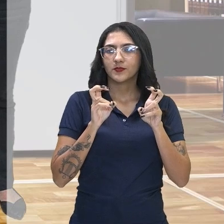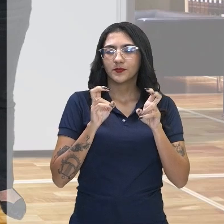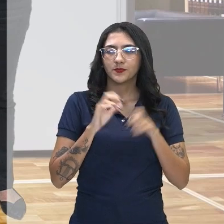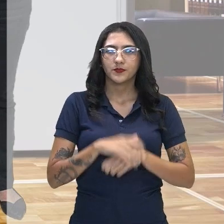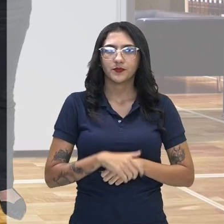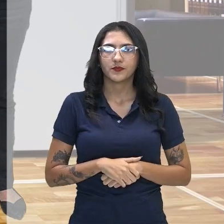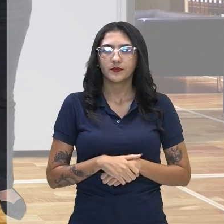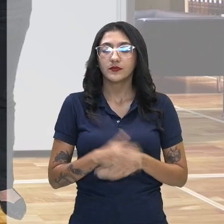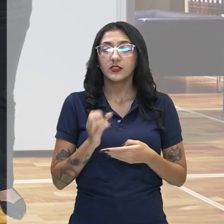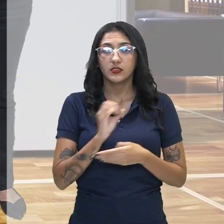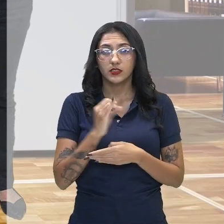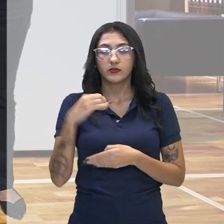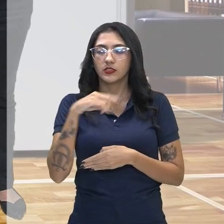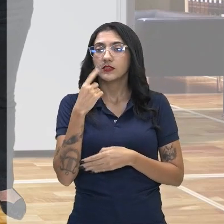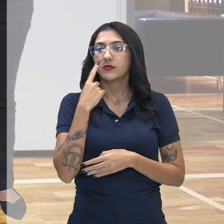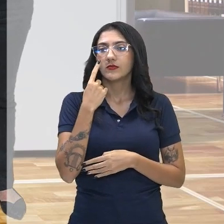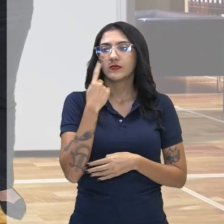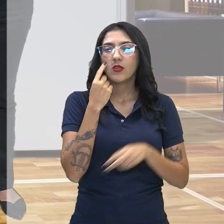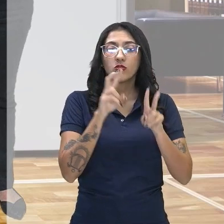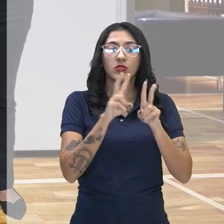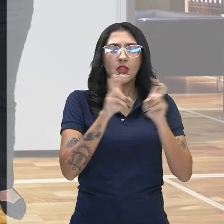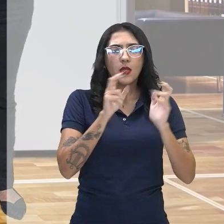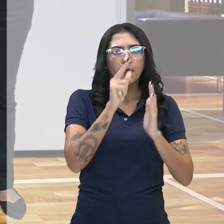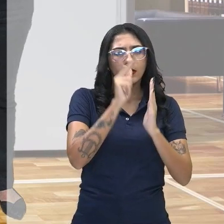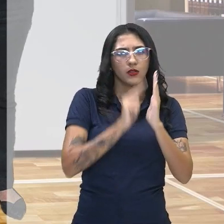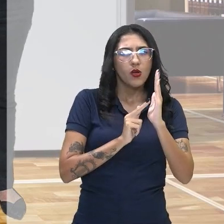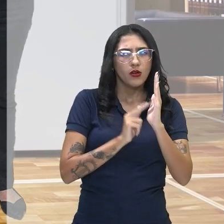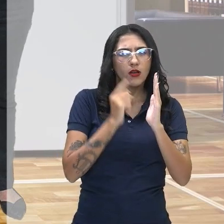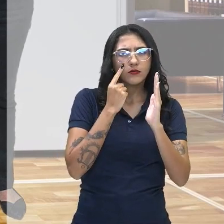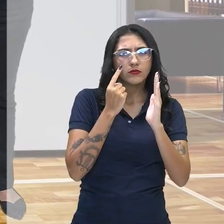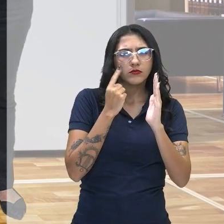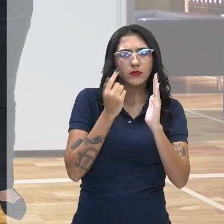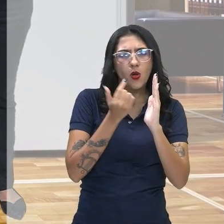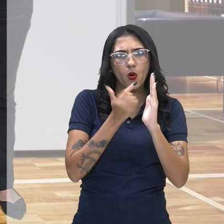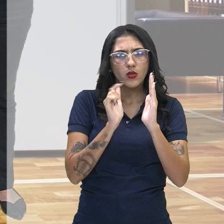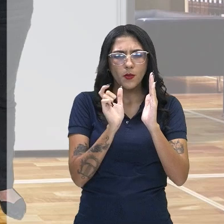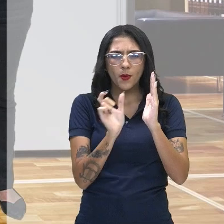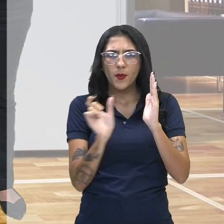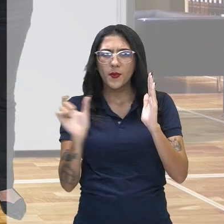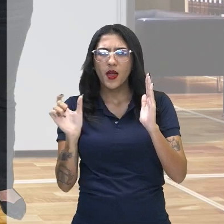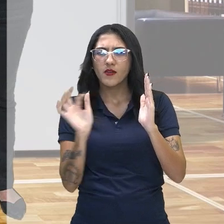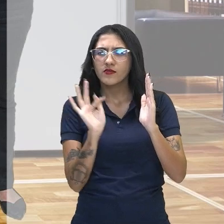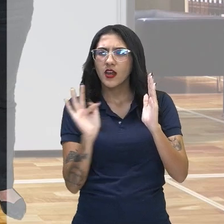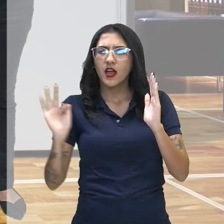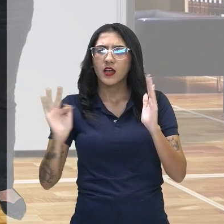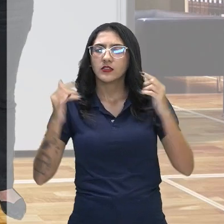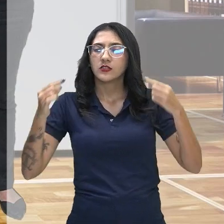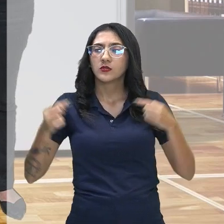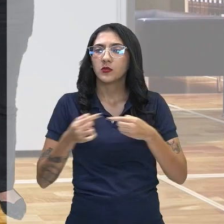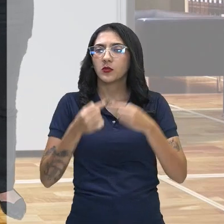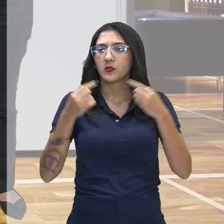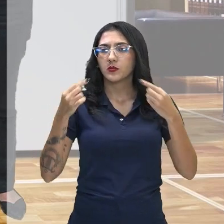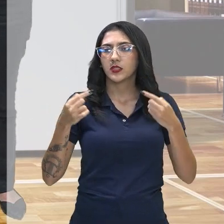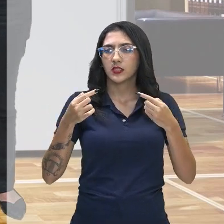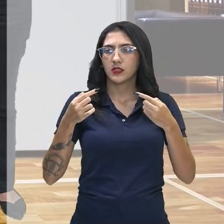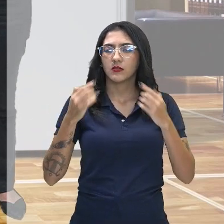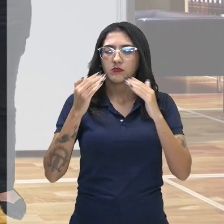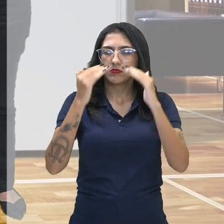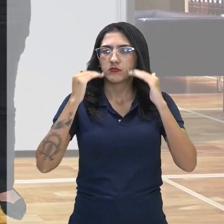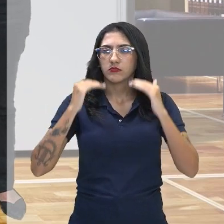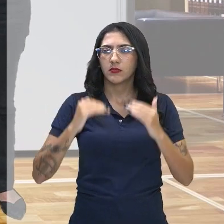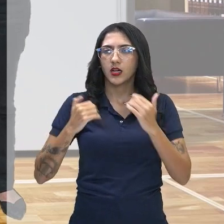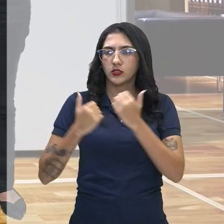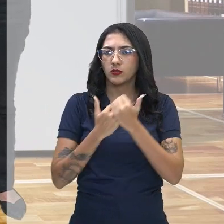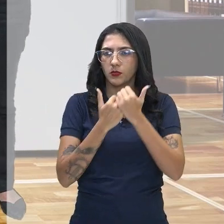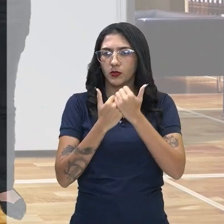Então, quando você vê o título, veja se tem alguma palavra que se relaciona, né, lá no subtítulo também.